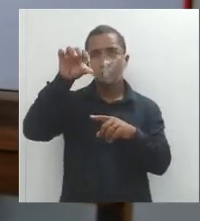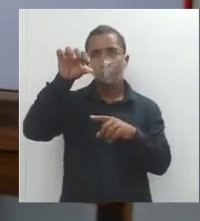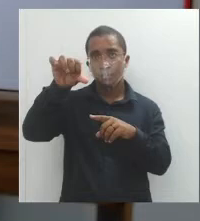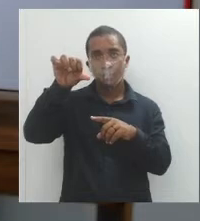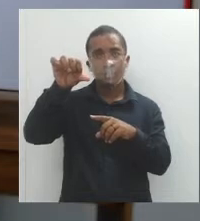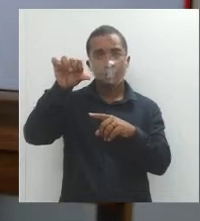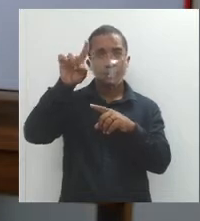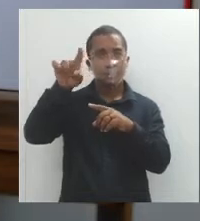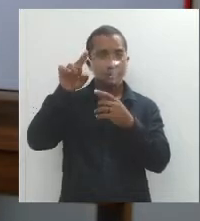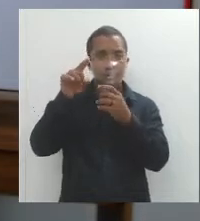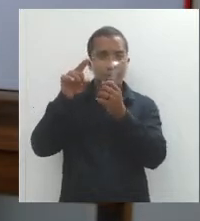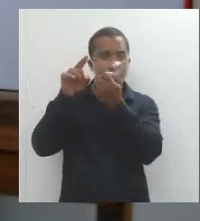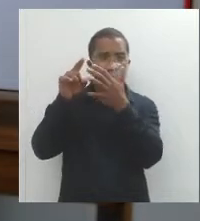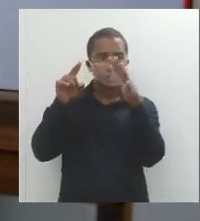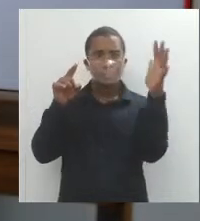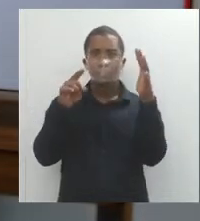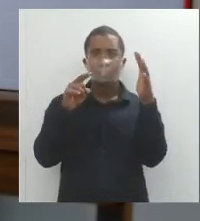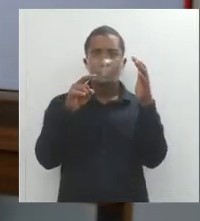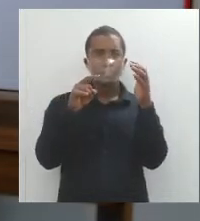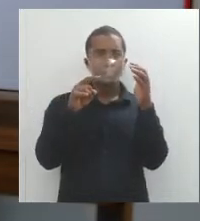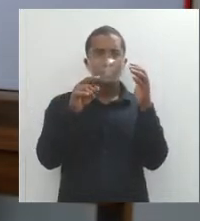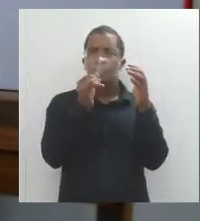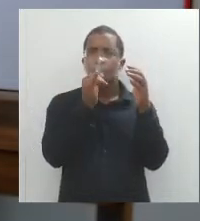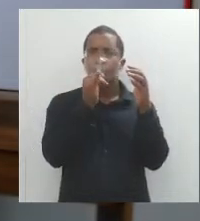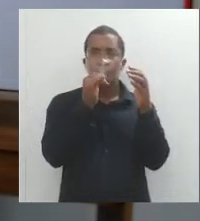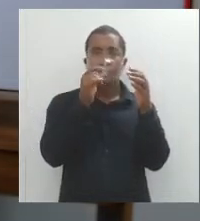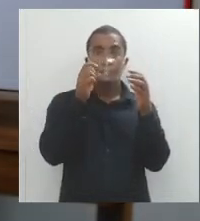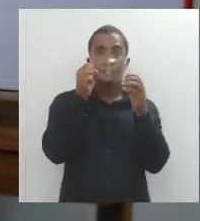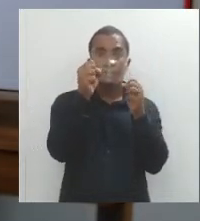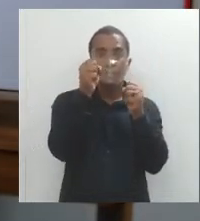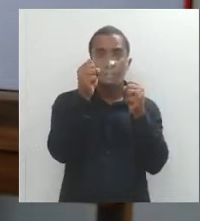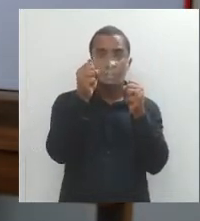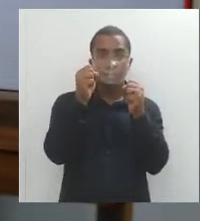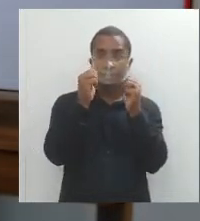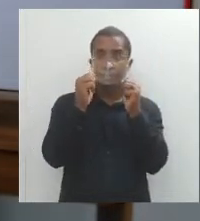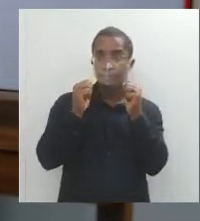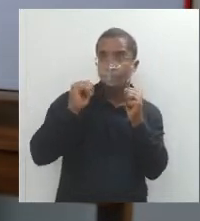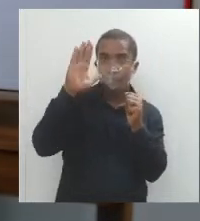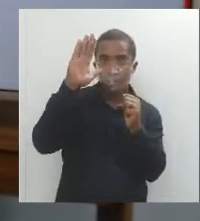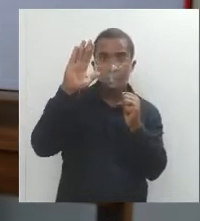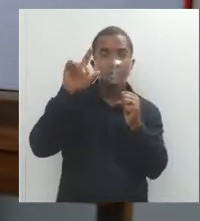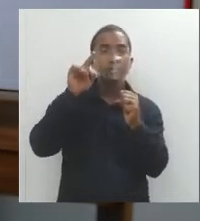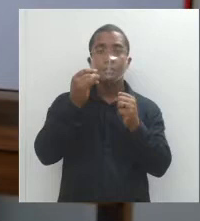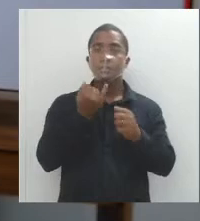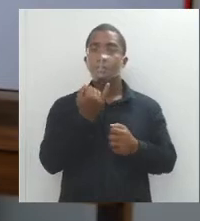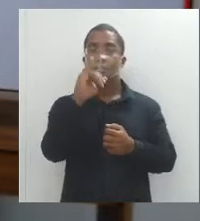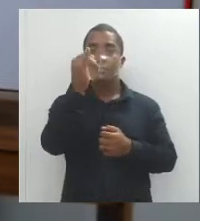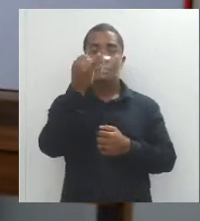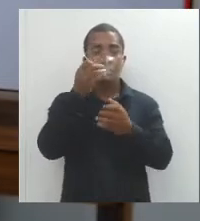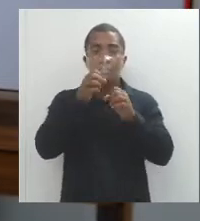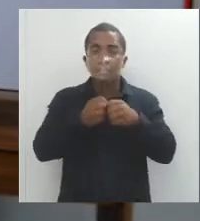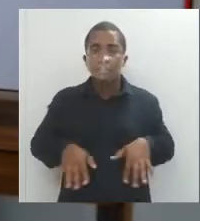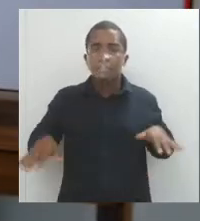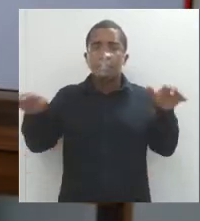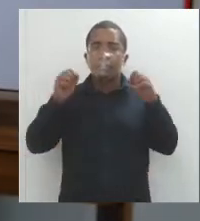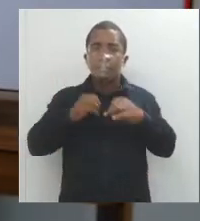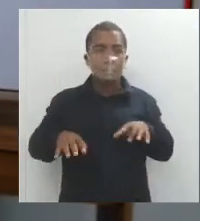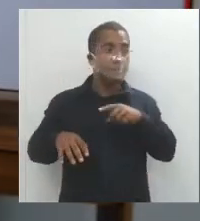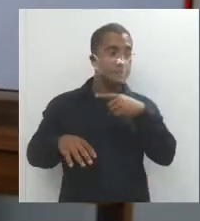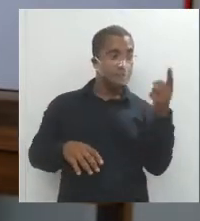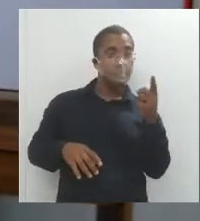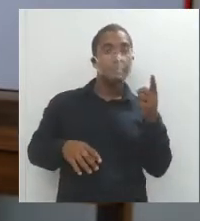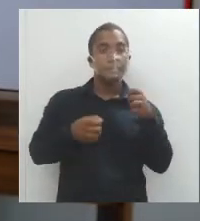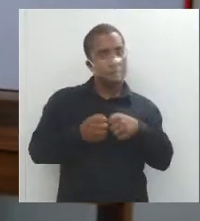aparelho, maior também será o consumo de energia. Então, ó, essa lâmpada aqui vai consumir